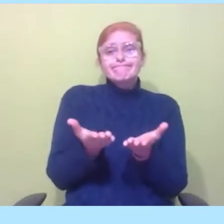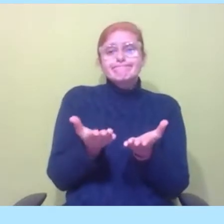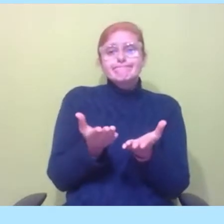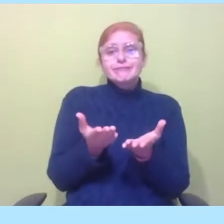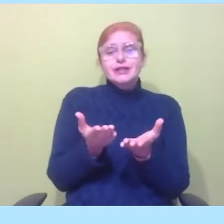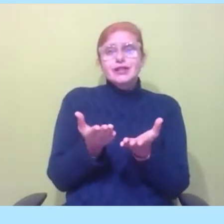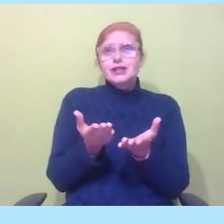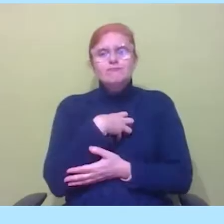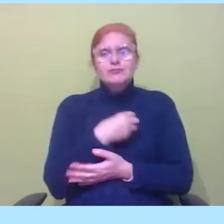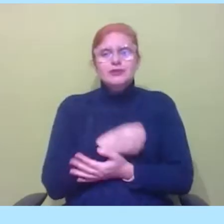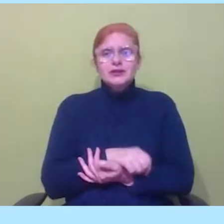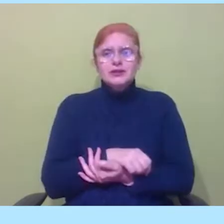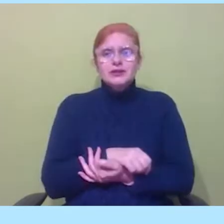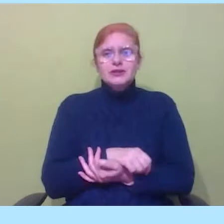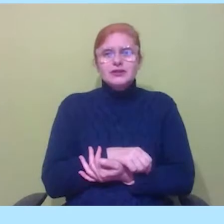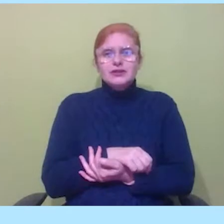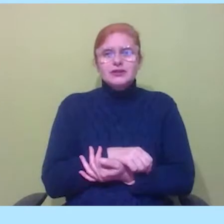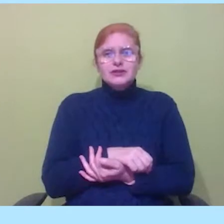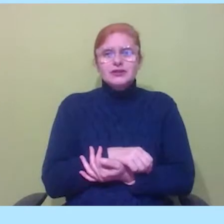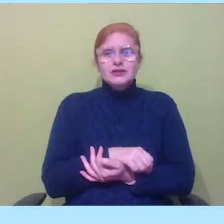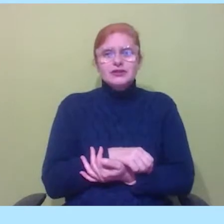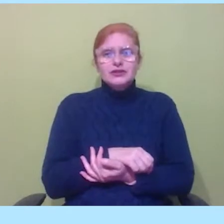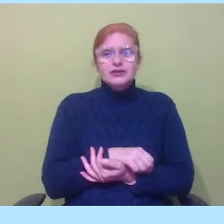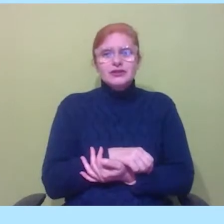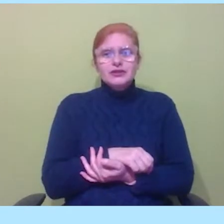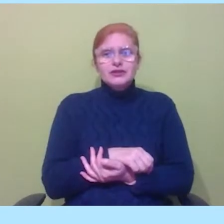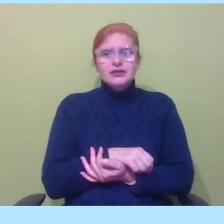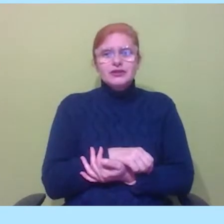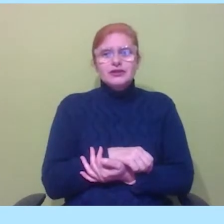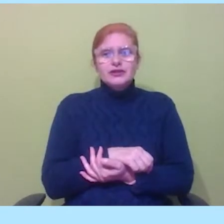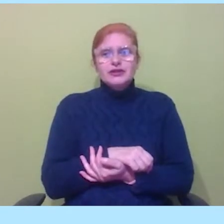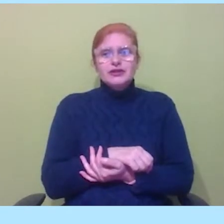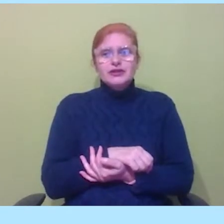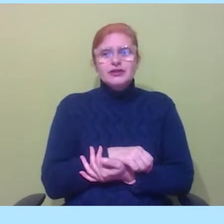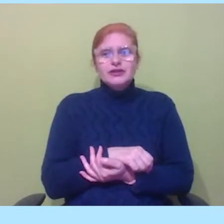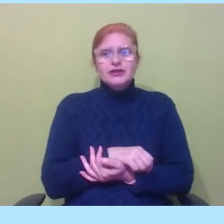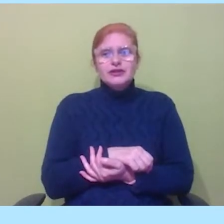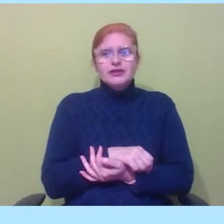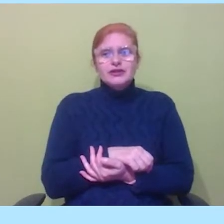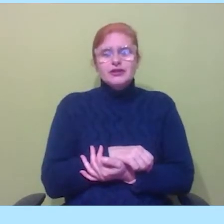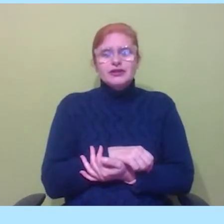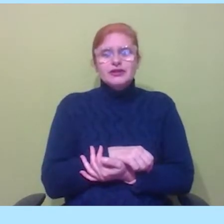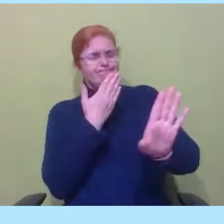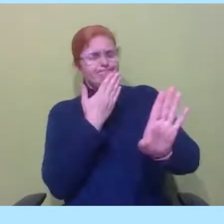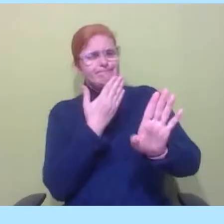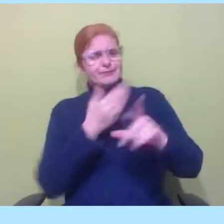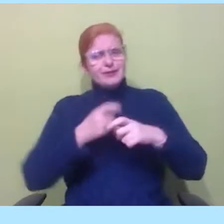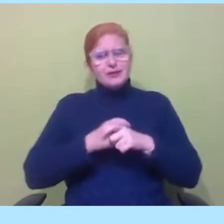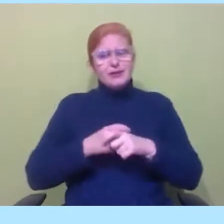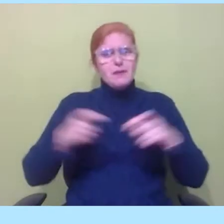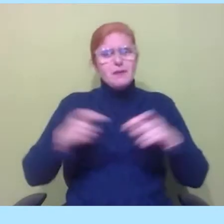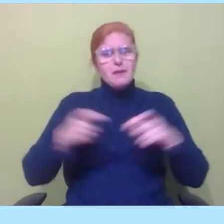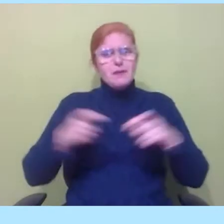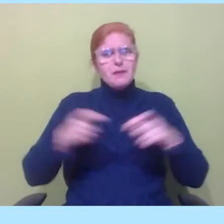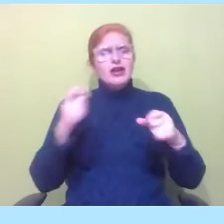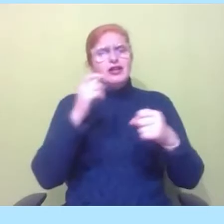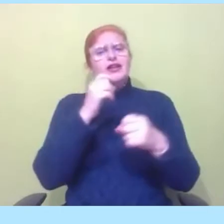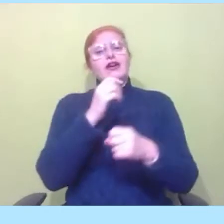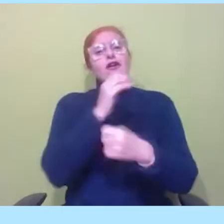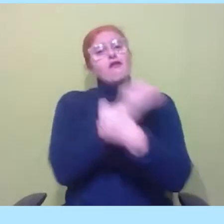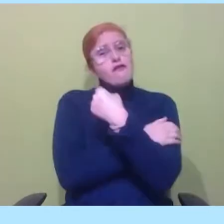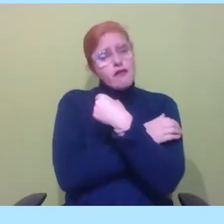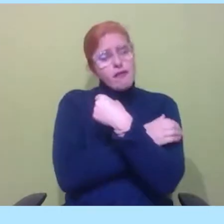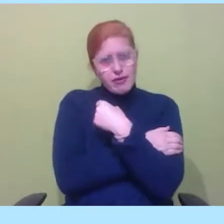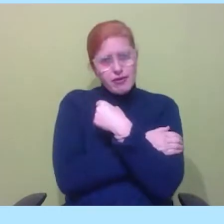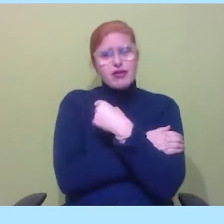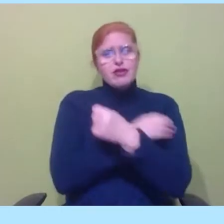muito distante dos nossos feminismos, da maioria dos nossos feminismos, da maioria das nossas lutas de